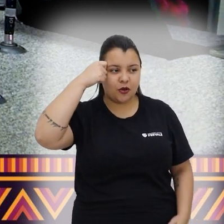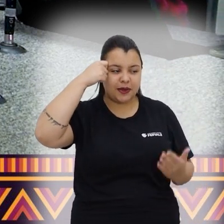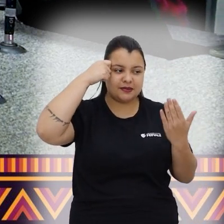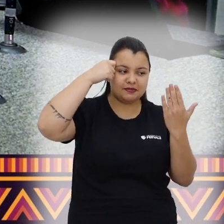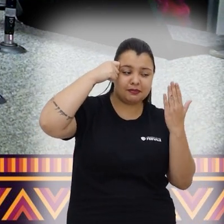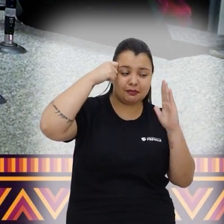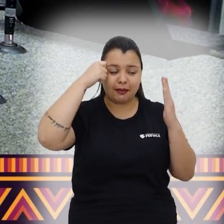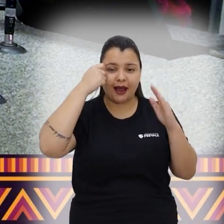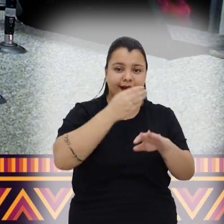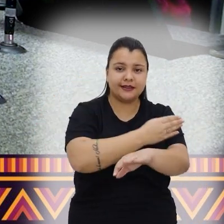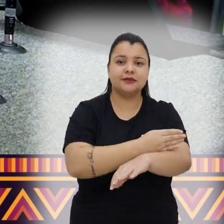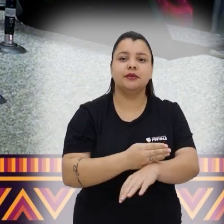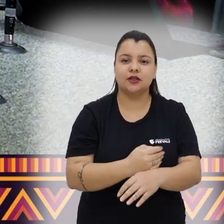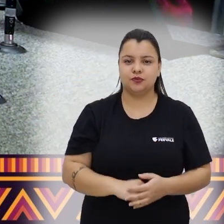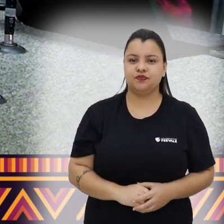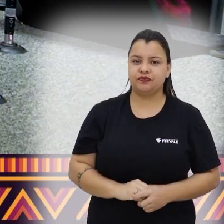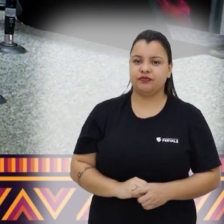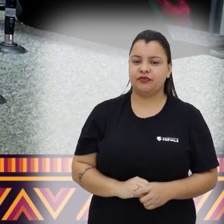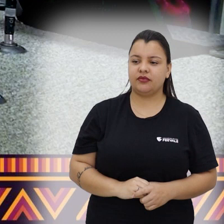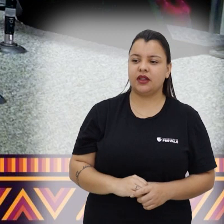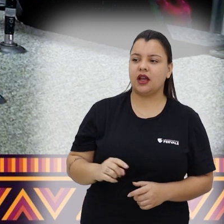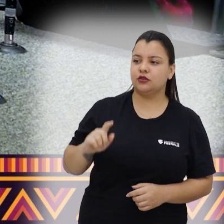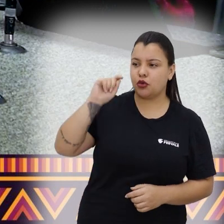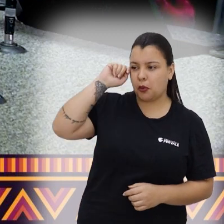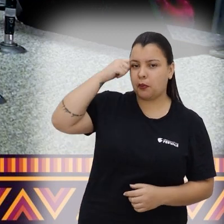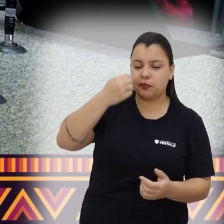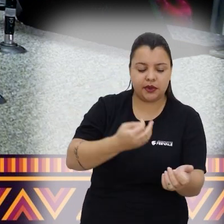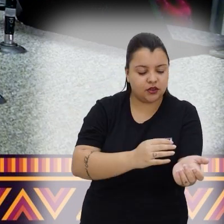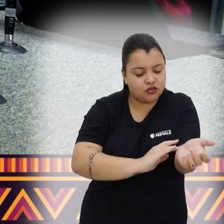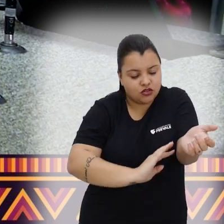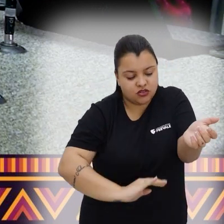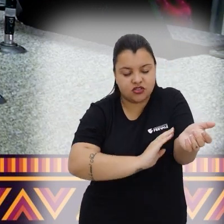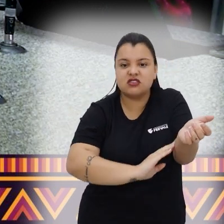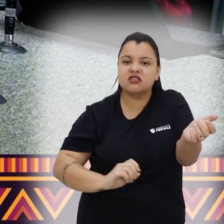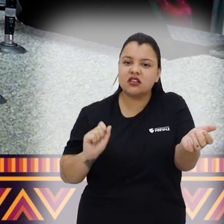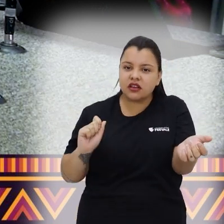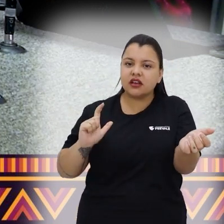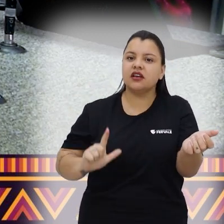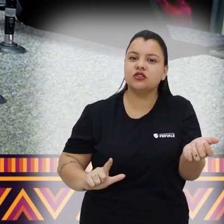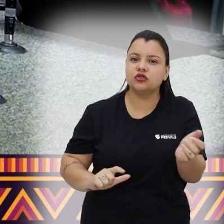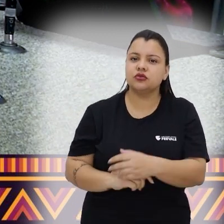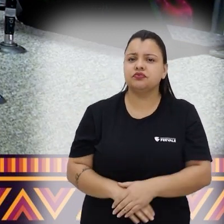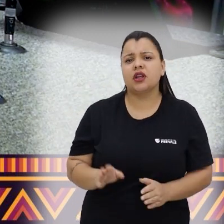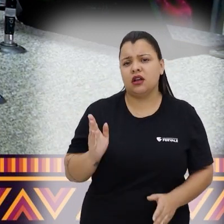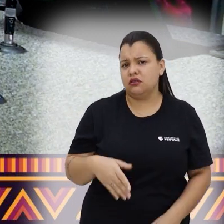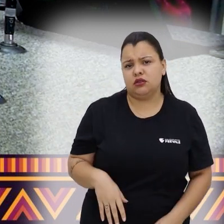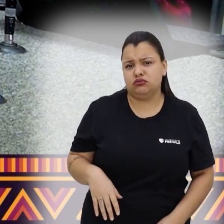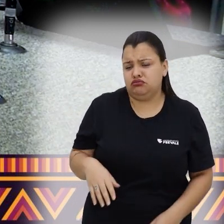Eu digo para vocês que tu é o preto de sangue azul. São todas as expressões que eu já ouvi durante a minha